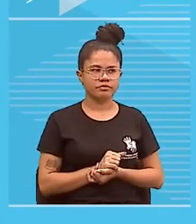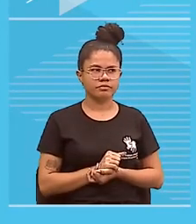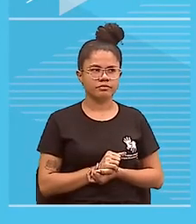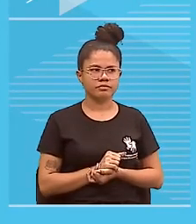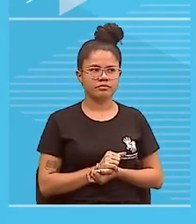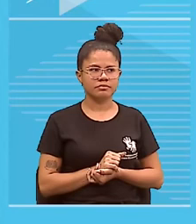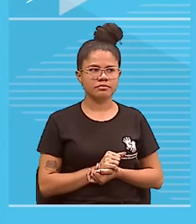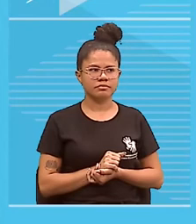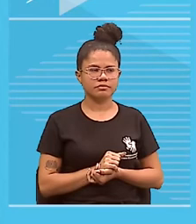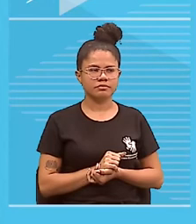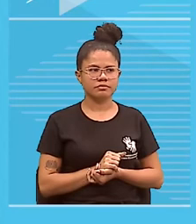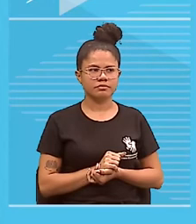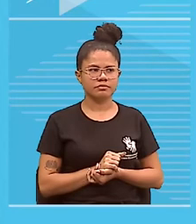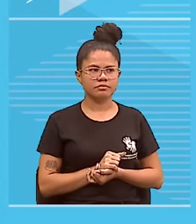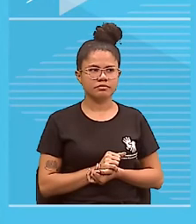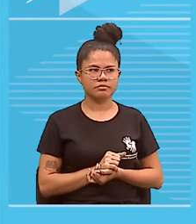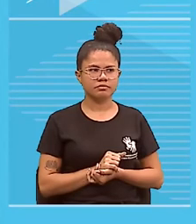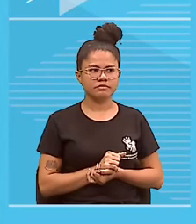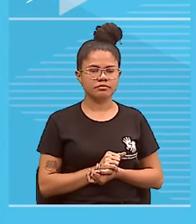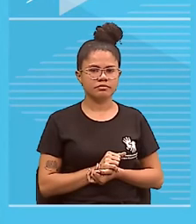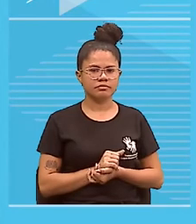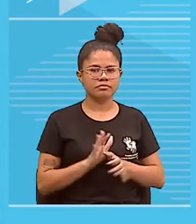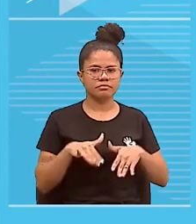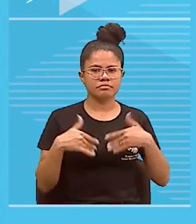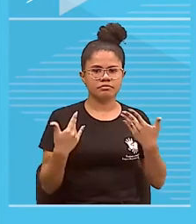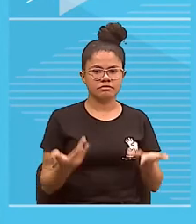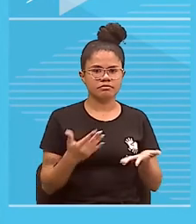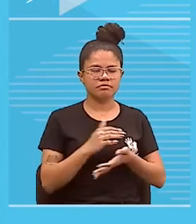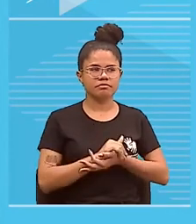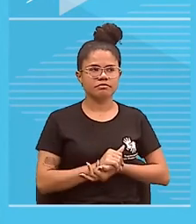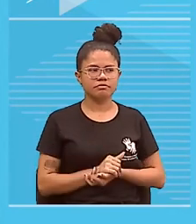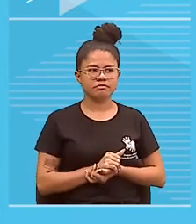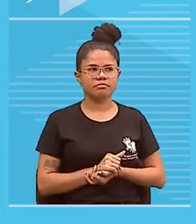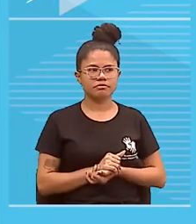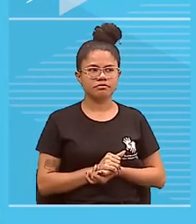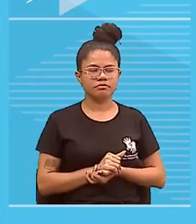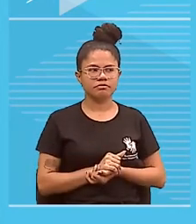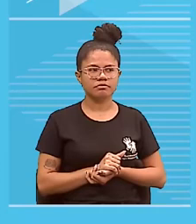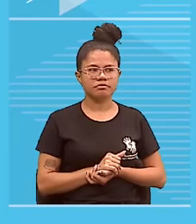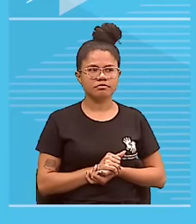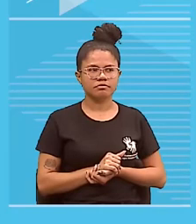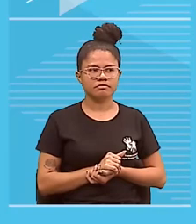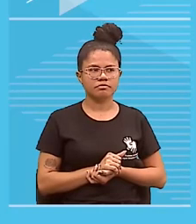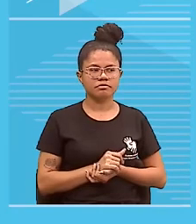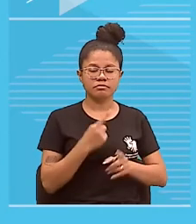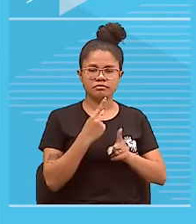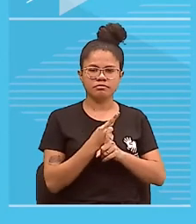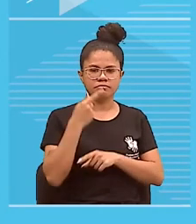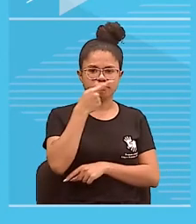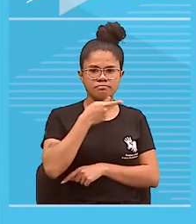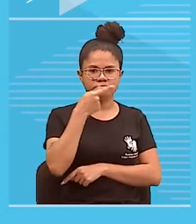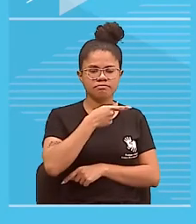o glicogênio é o que reserva energética da onde dos humanos